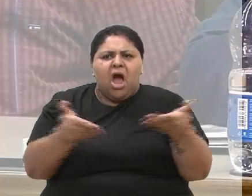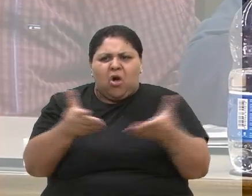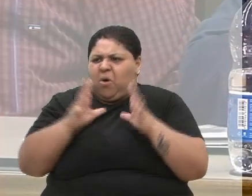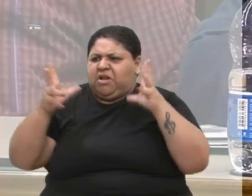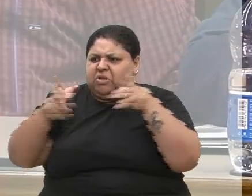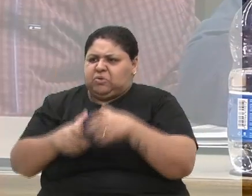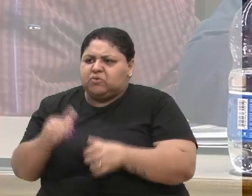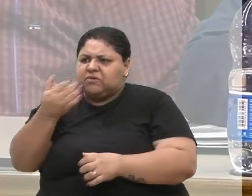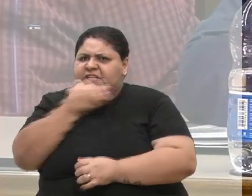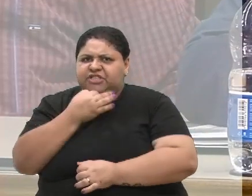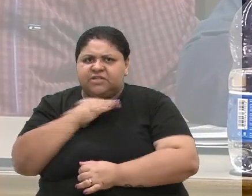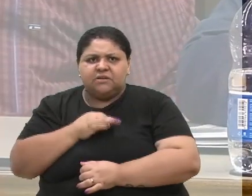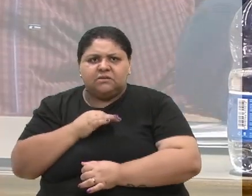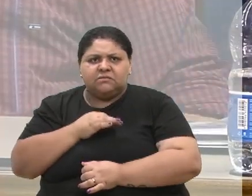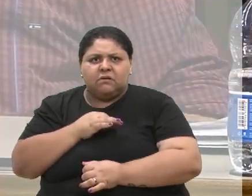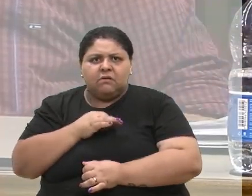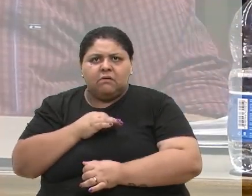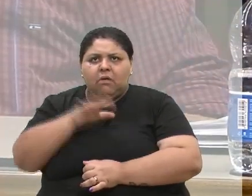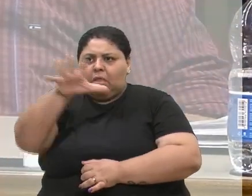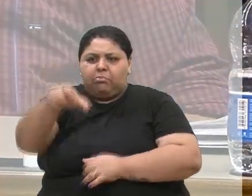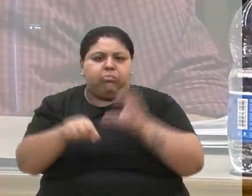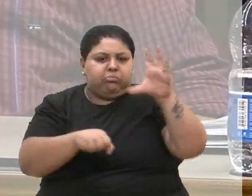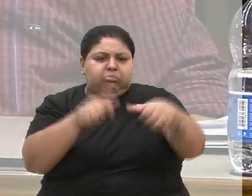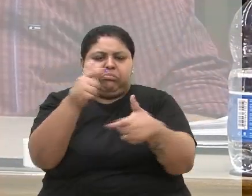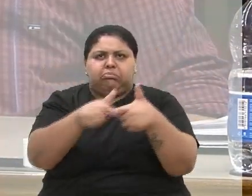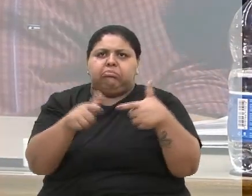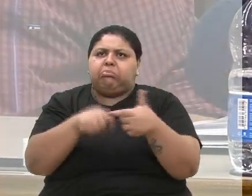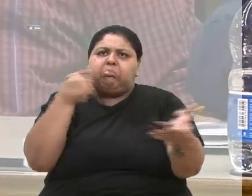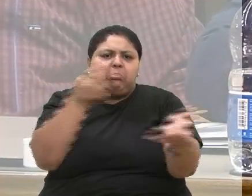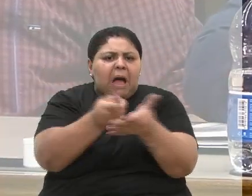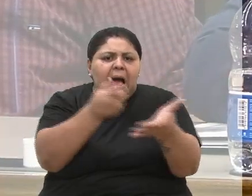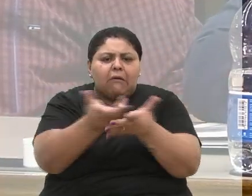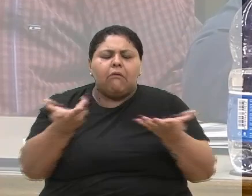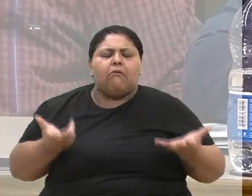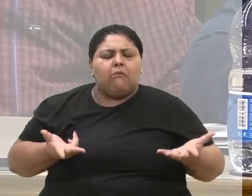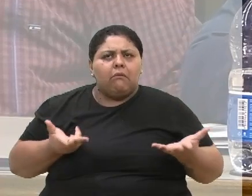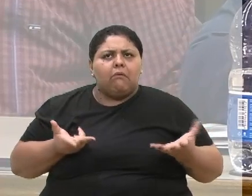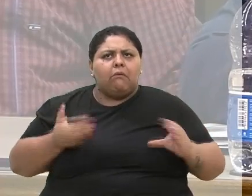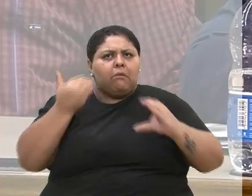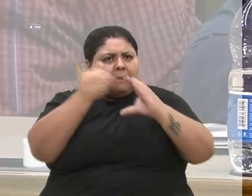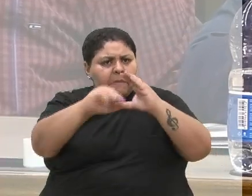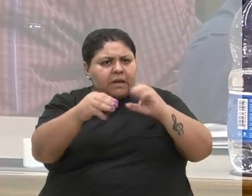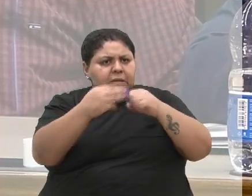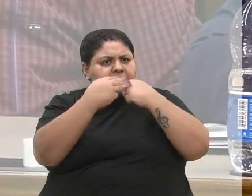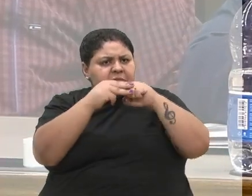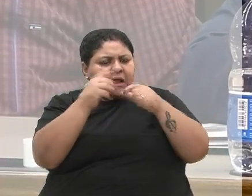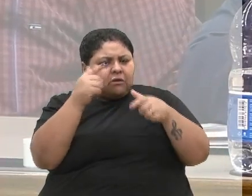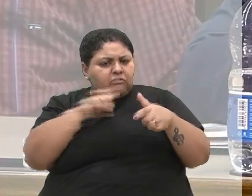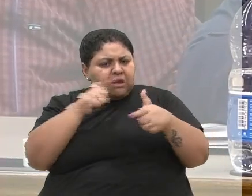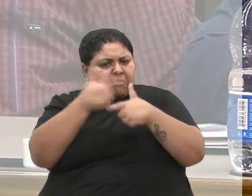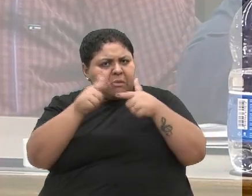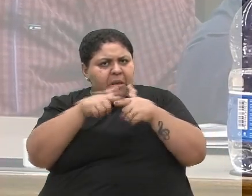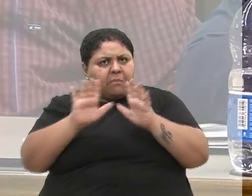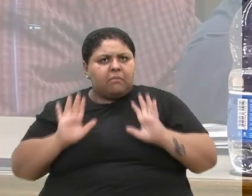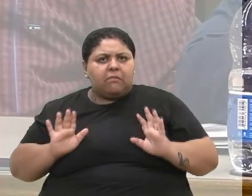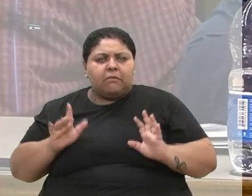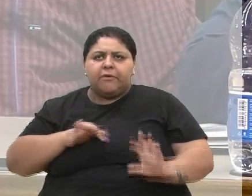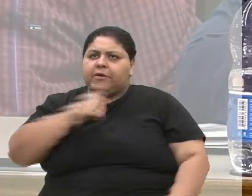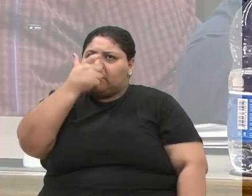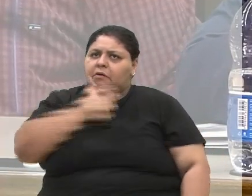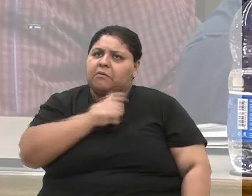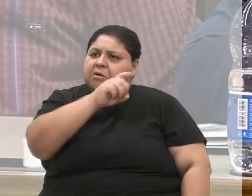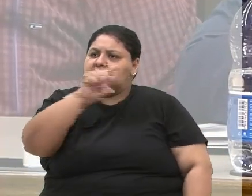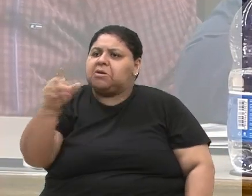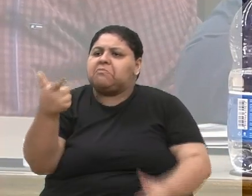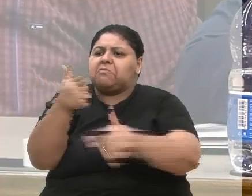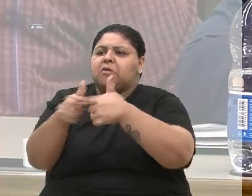os problemas. Mas que seja pago, que mandem para lá. Não tem problema. Então, eu acho que cada um com seus